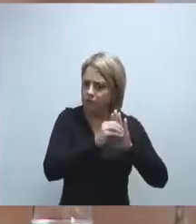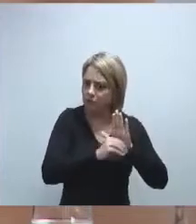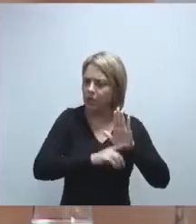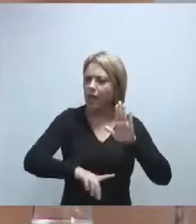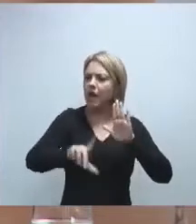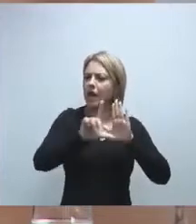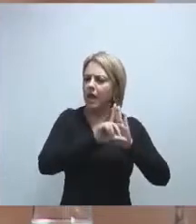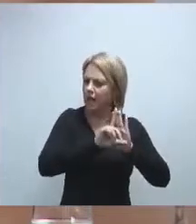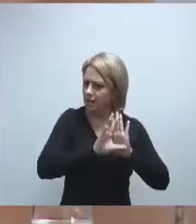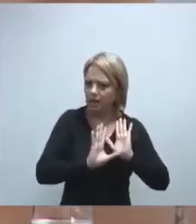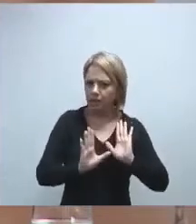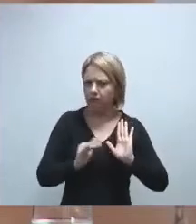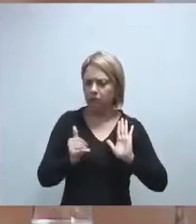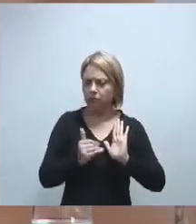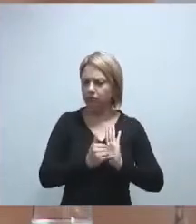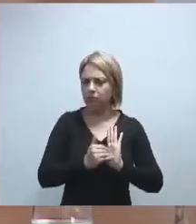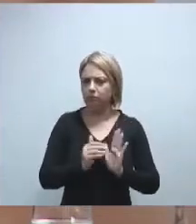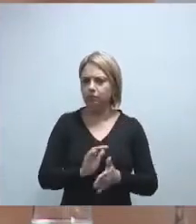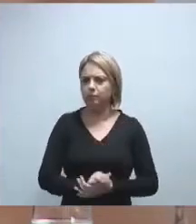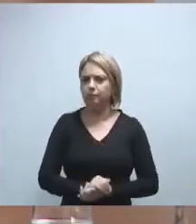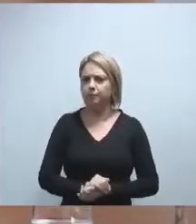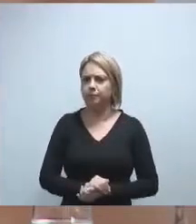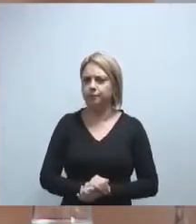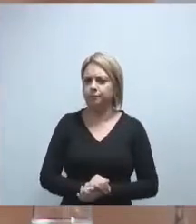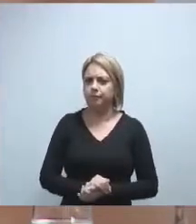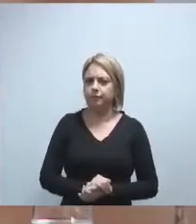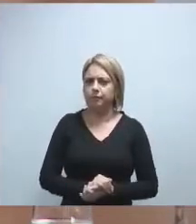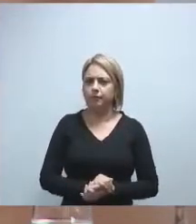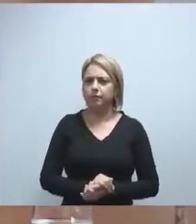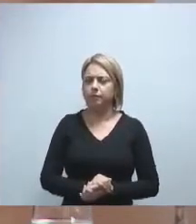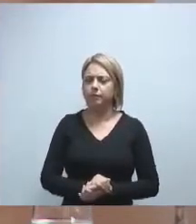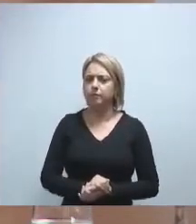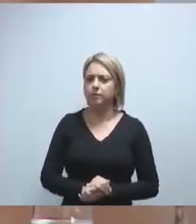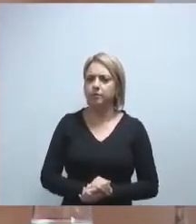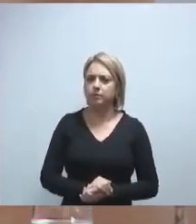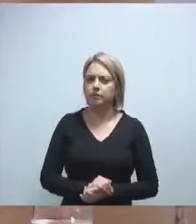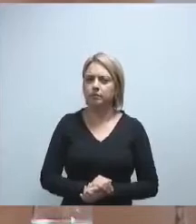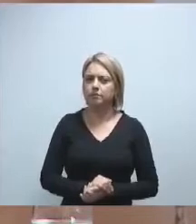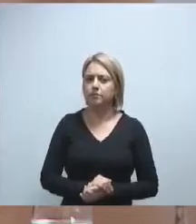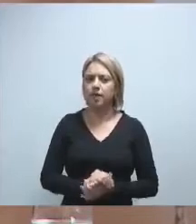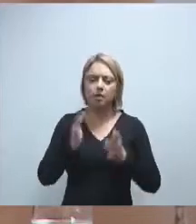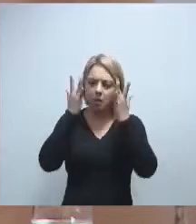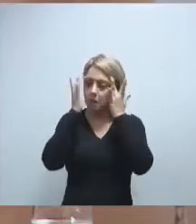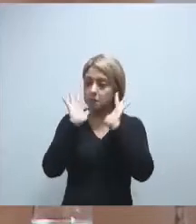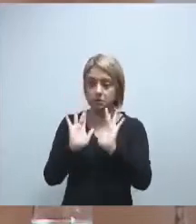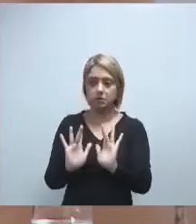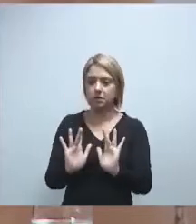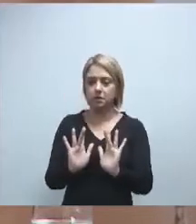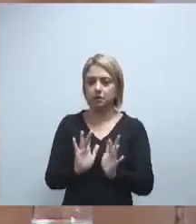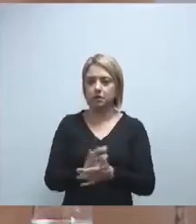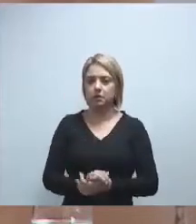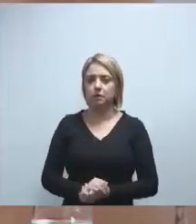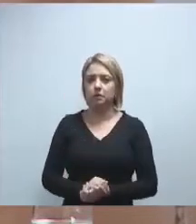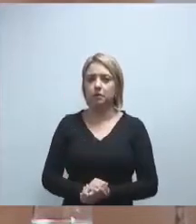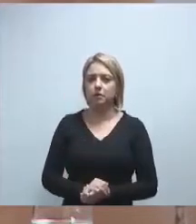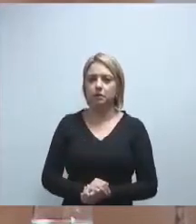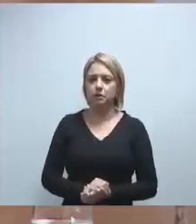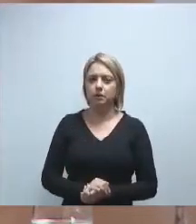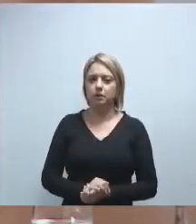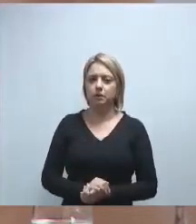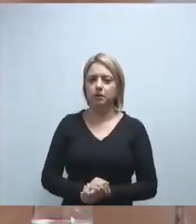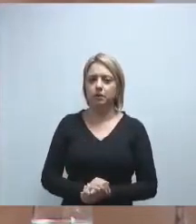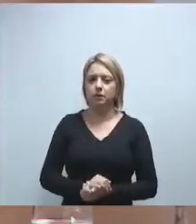lei do chato e aí não sei por que cargas d'água ele